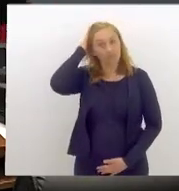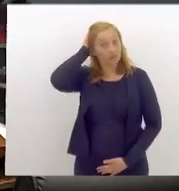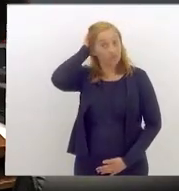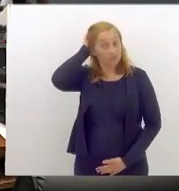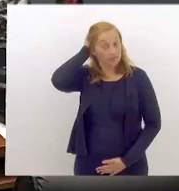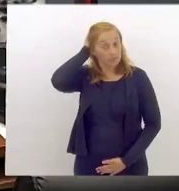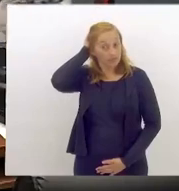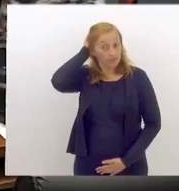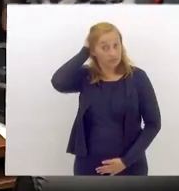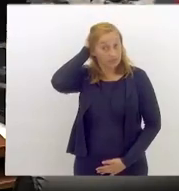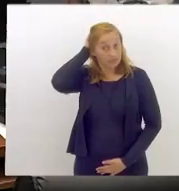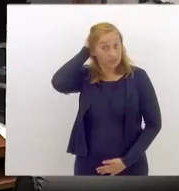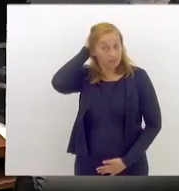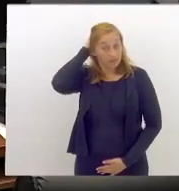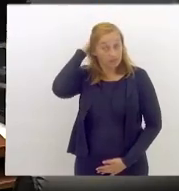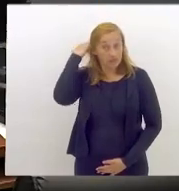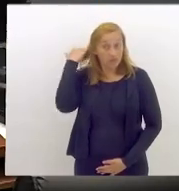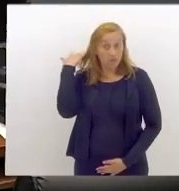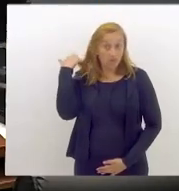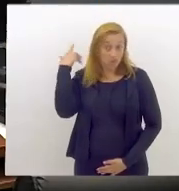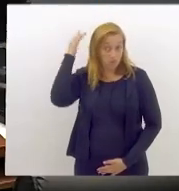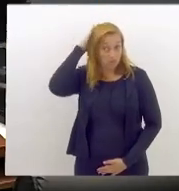para discutir seu presidente